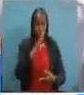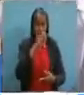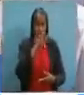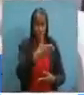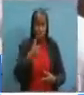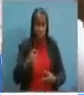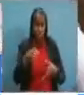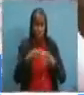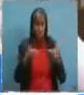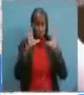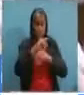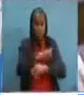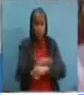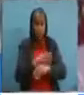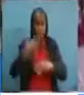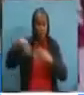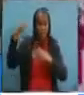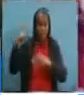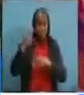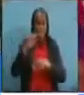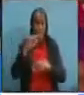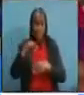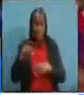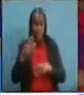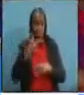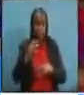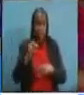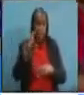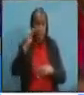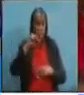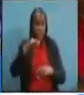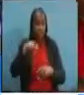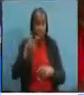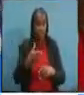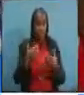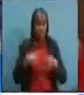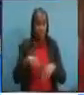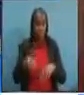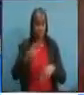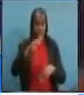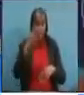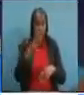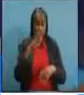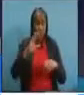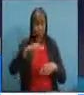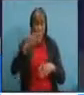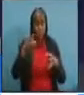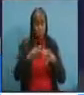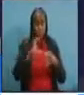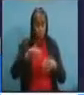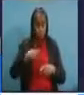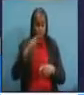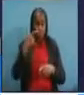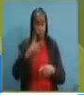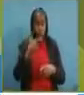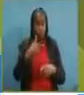ficando atrás das situações como singhal tunísia nigéria e outras tantas mas estas são os três principais seleções africanas o top